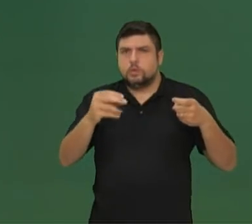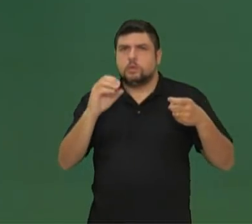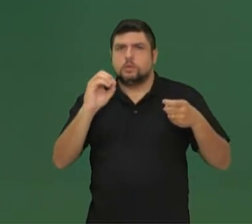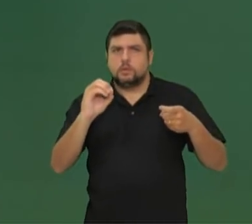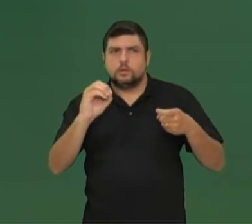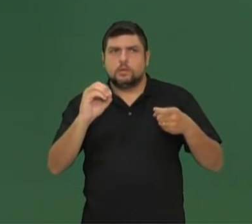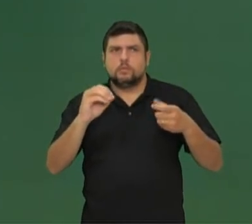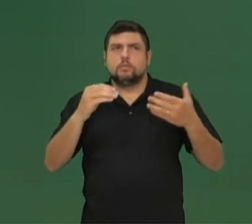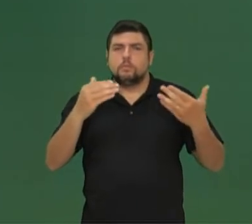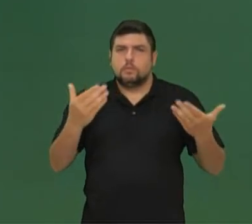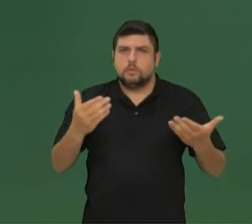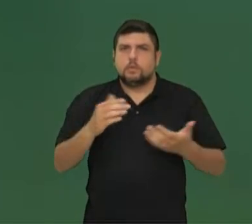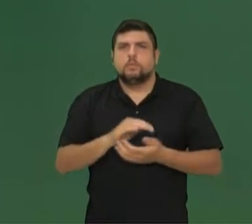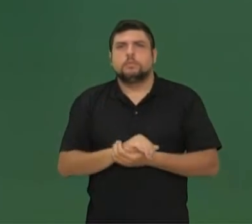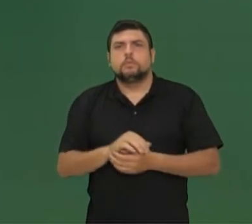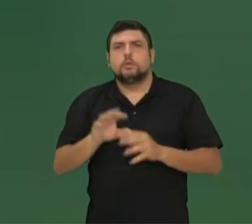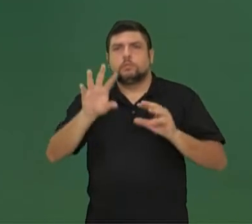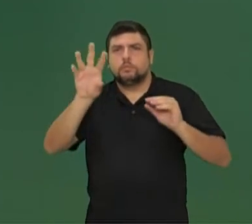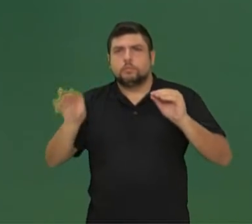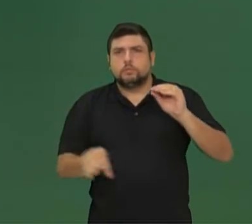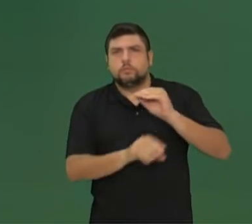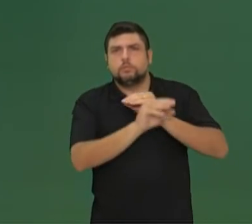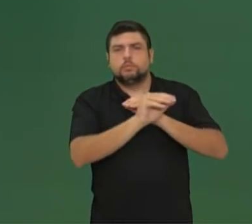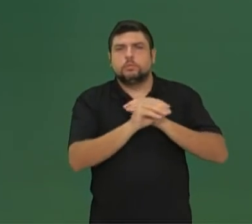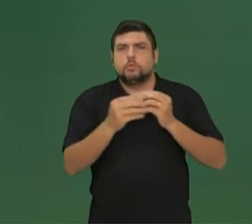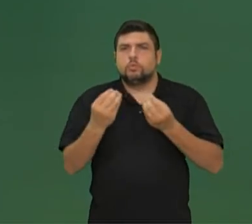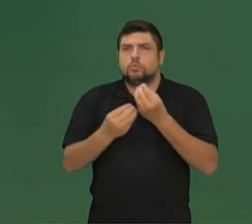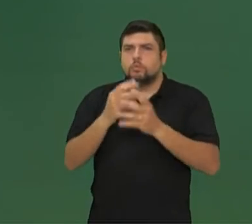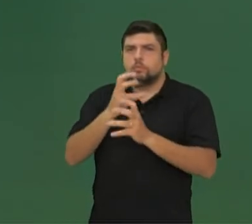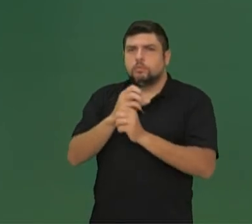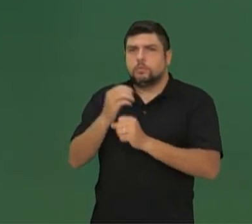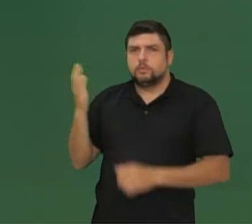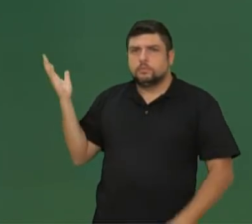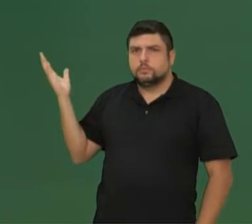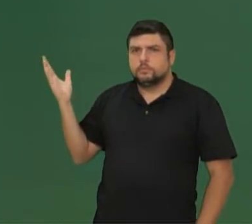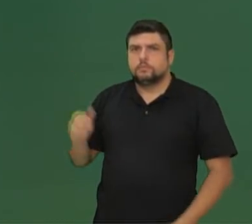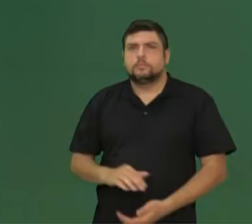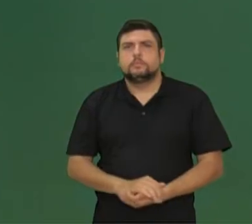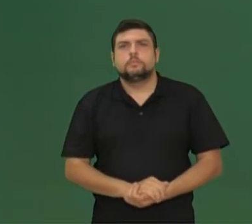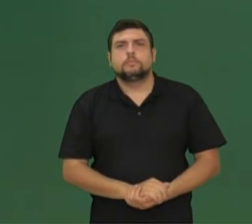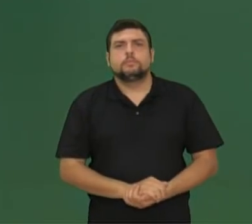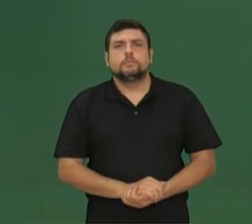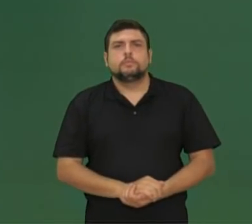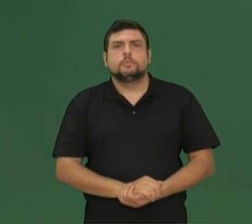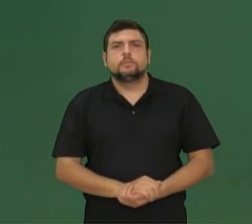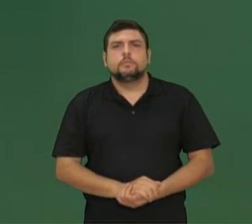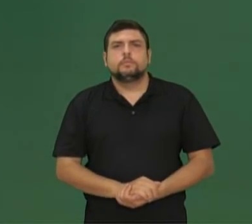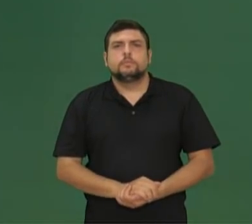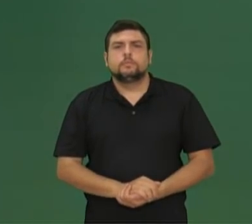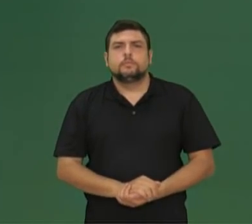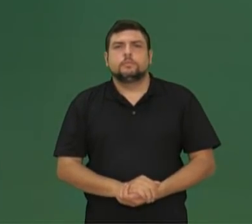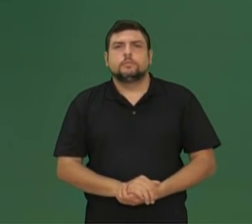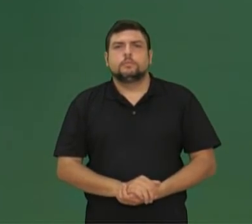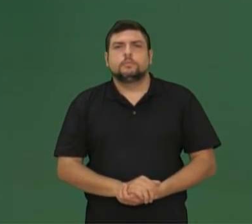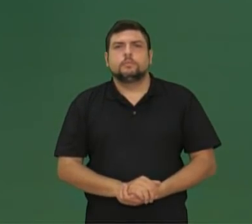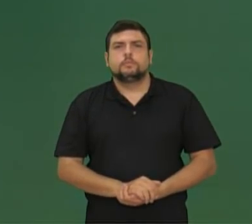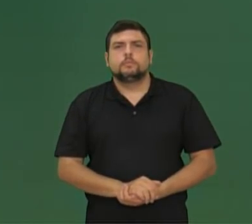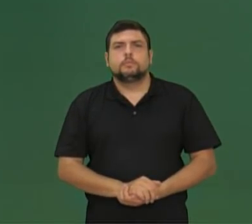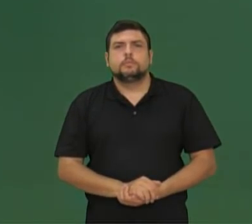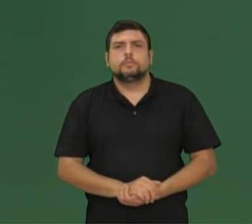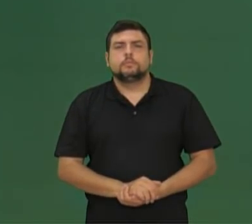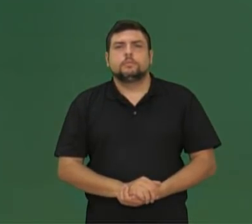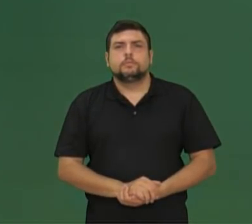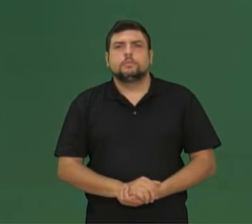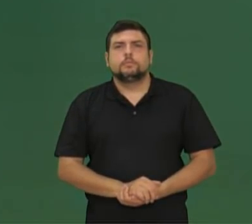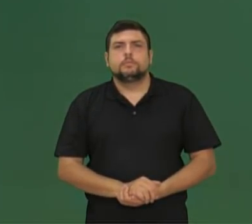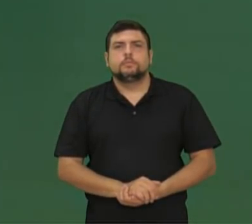zero. Isolando a minha incógnita, eu encontrei que o x vai ser igual a 1. Substituindo o x na expressão, vocês